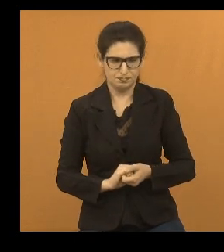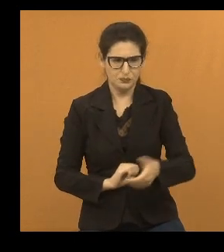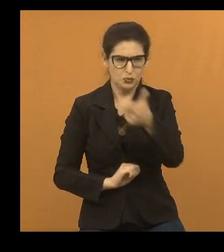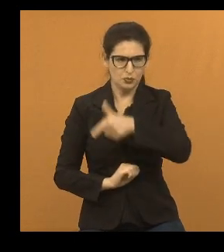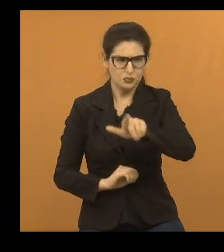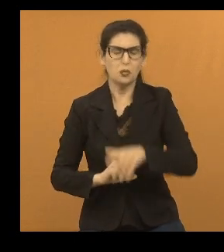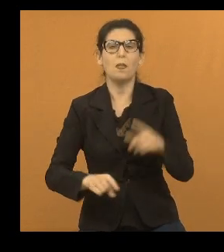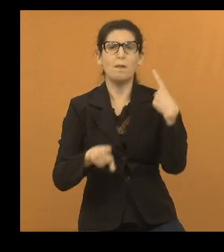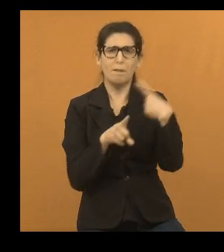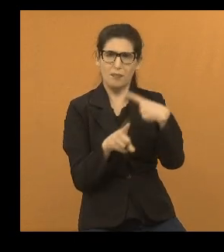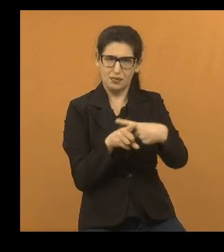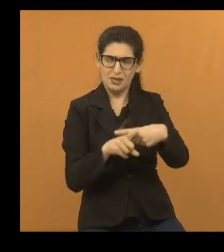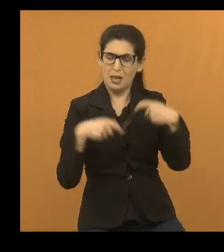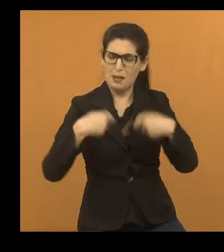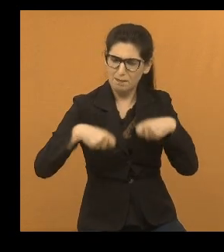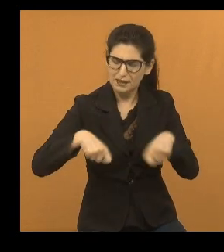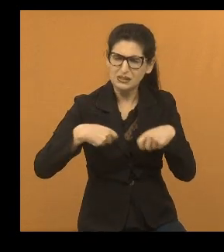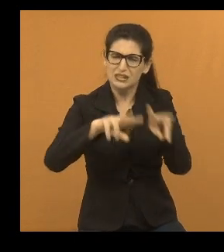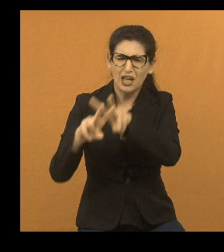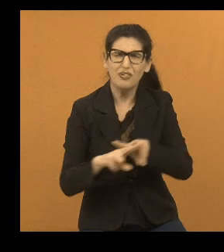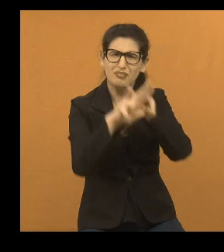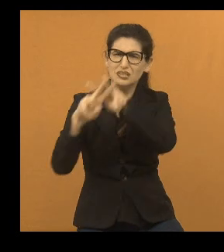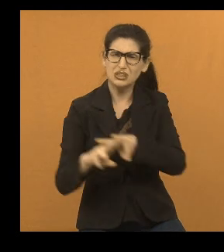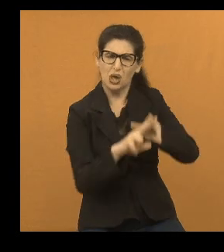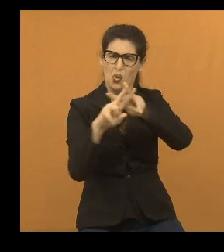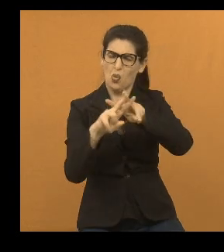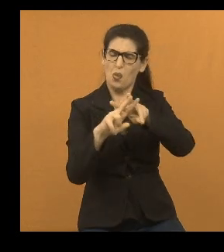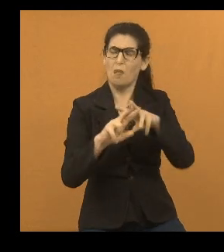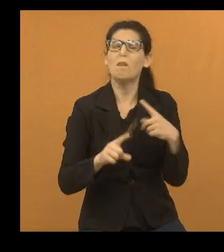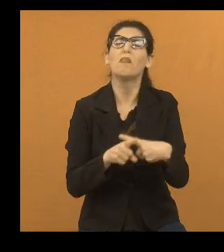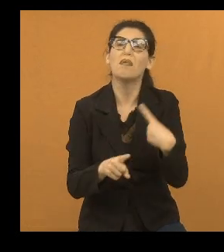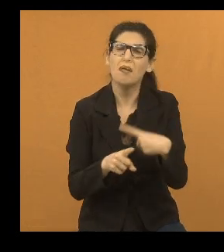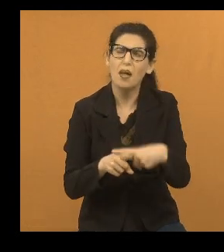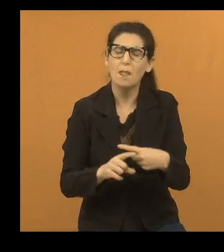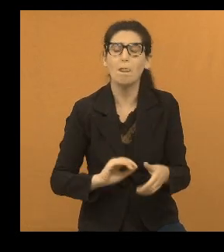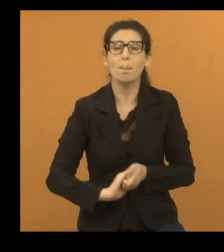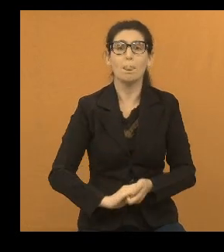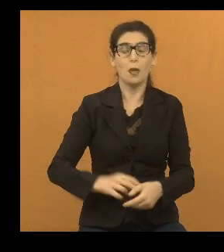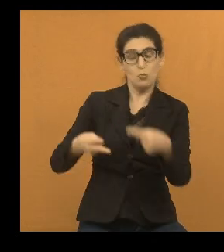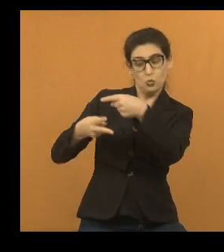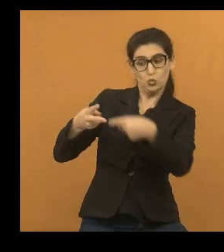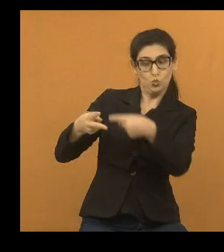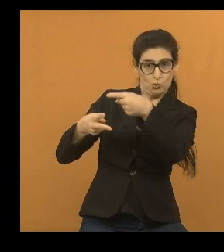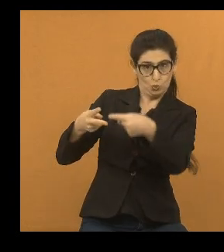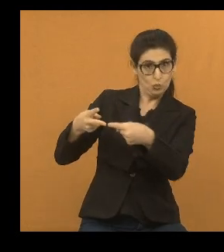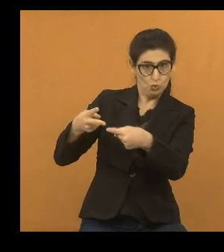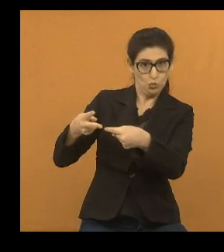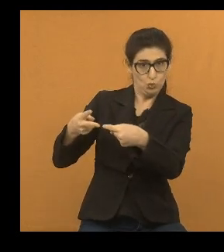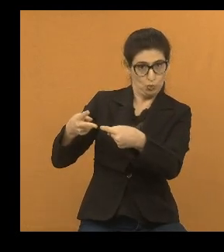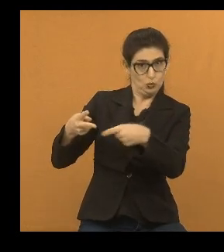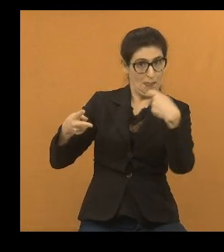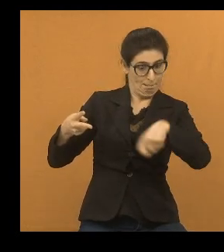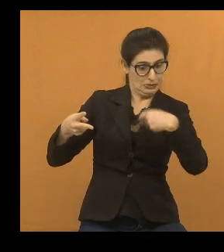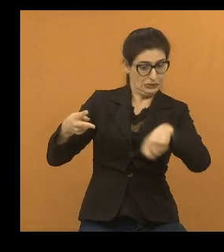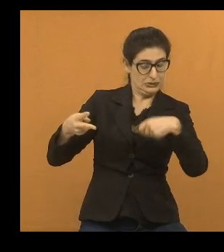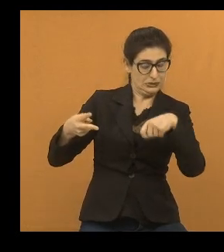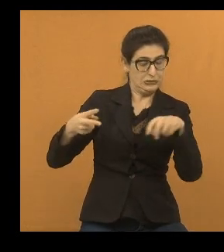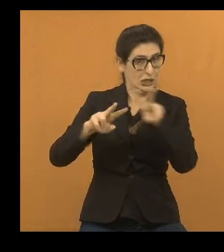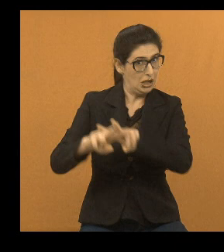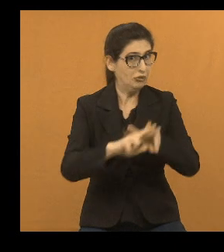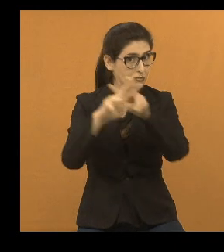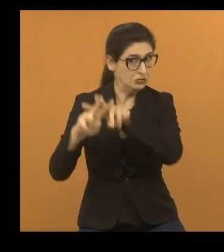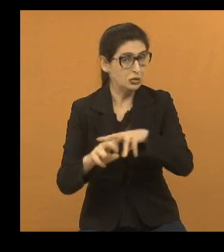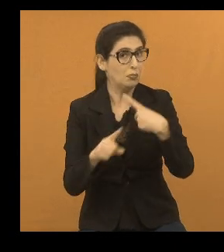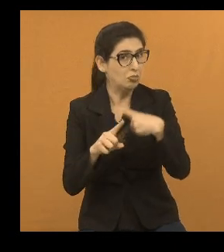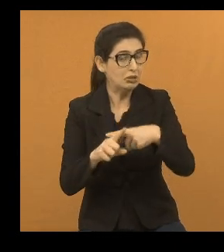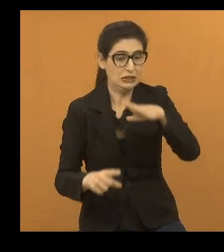Por que ele precisa ser revisto? Primeiramente, por duas questões necessariamente. Primeiro, porque a